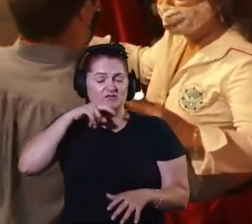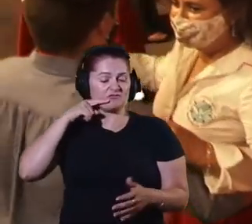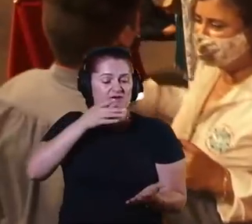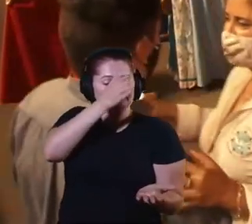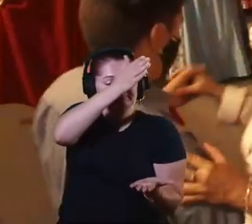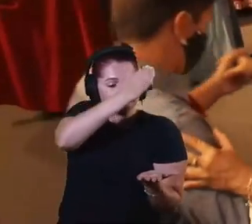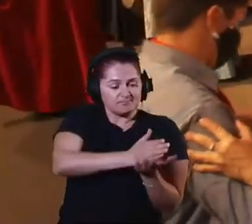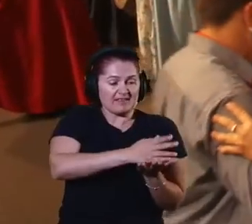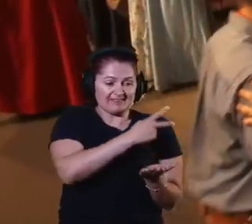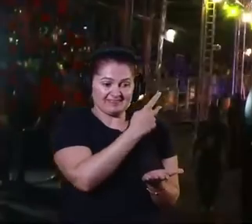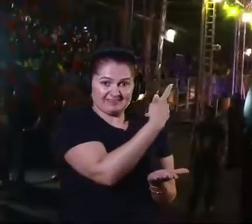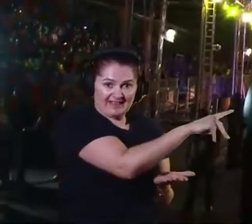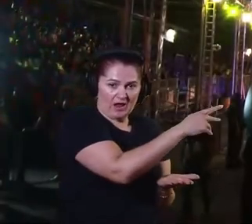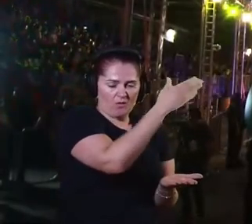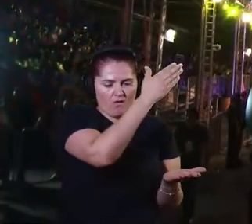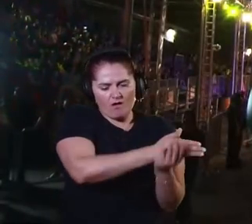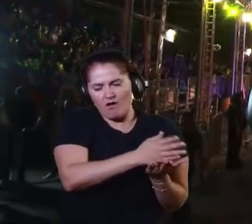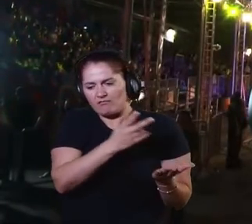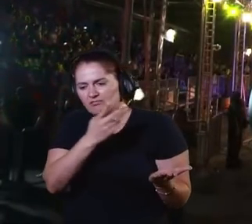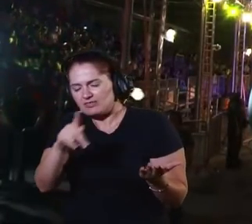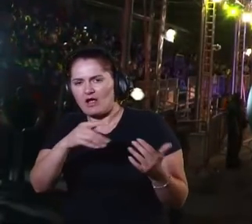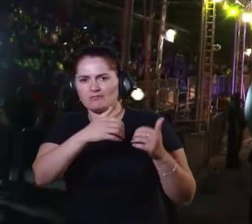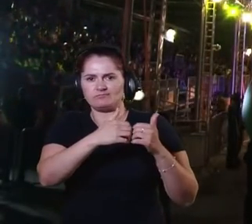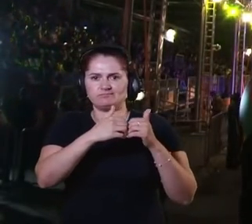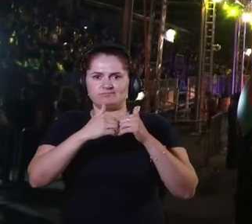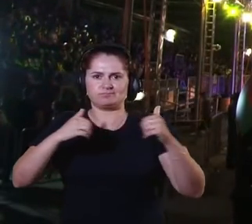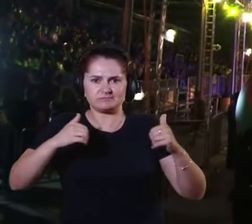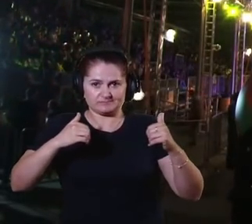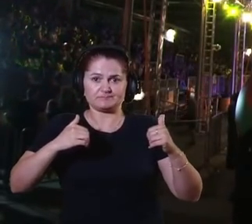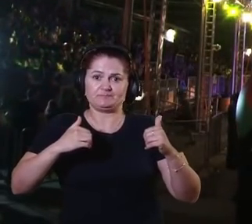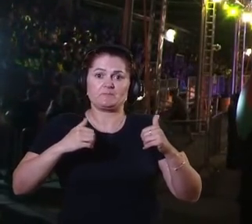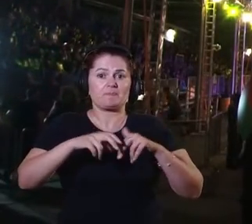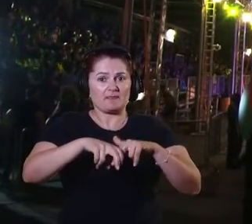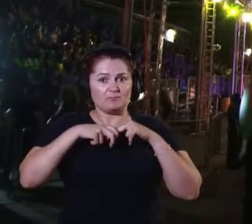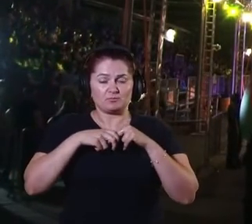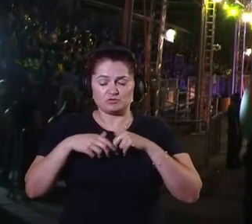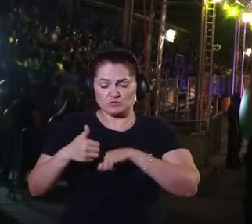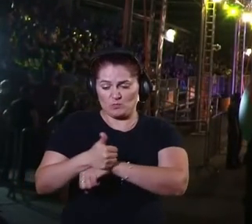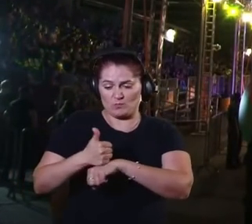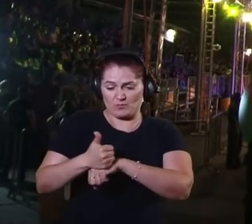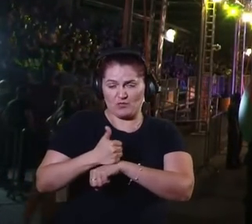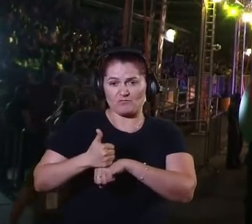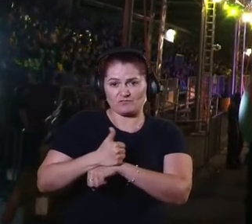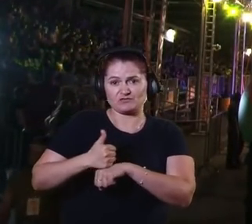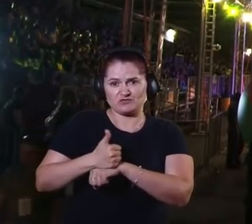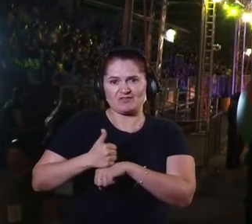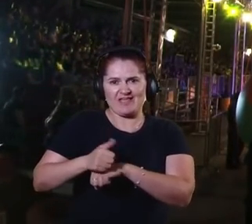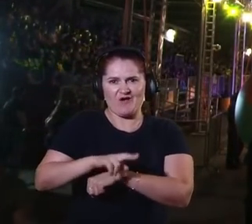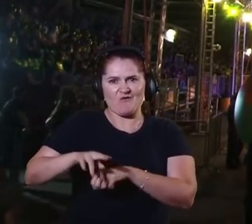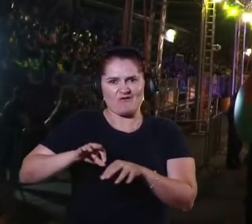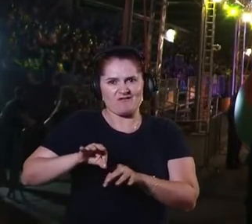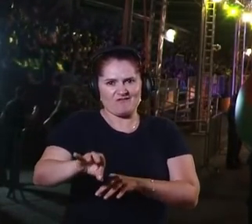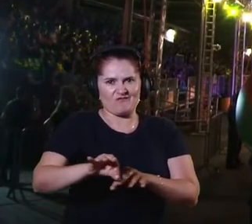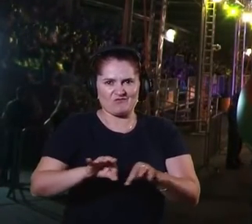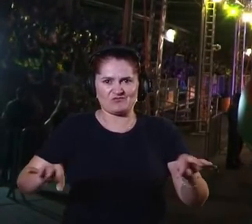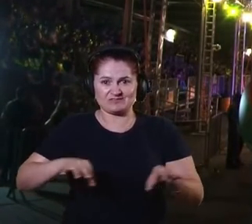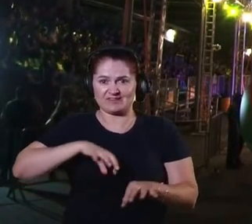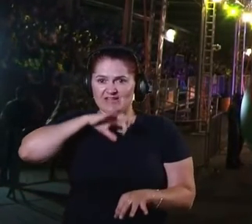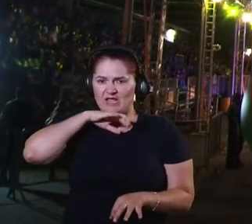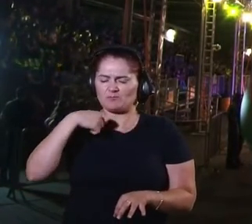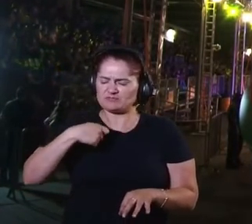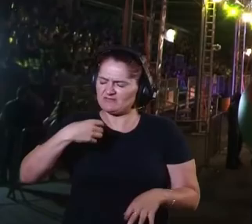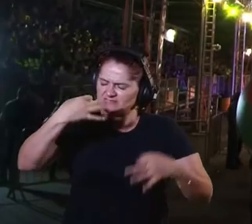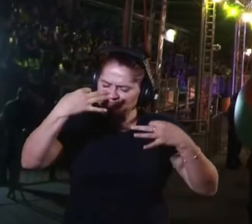a divisa tua, a tua terra vem até aqui, né? E então o agrimensor hoje não se usa. E aí se passasse. Aí se